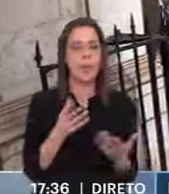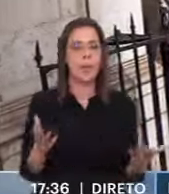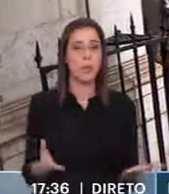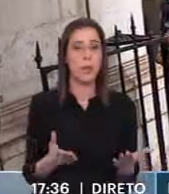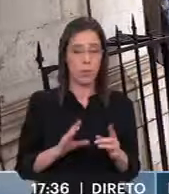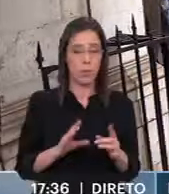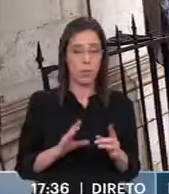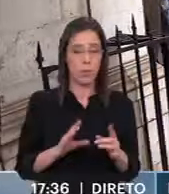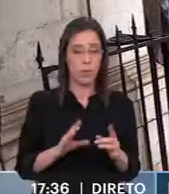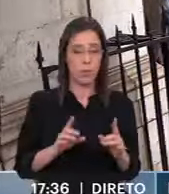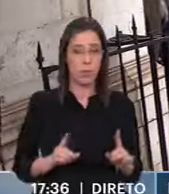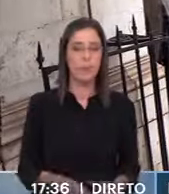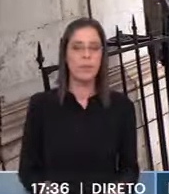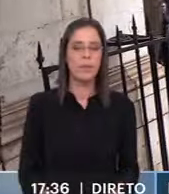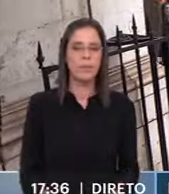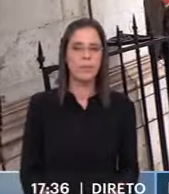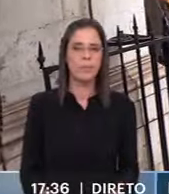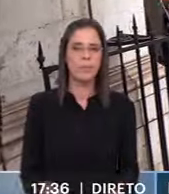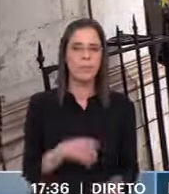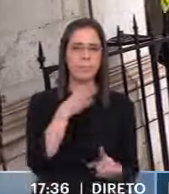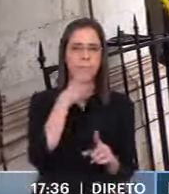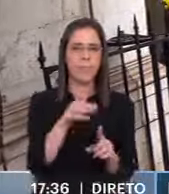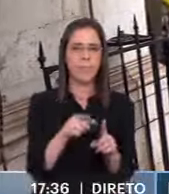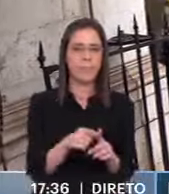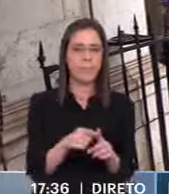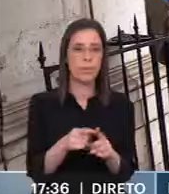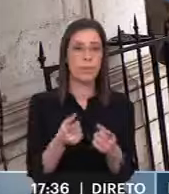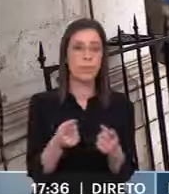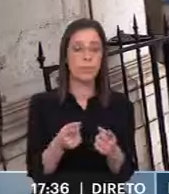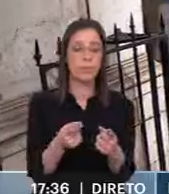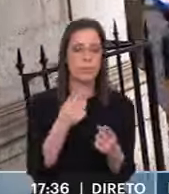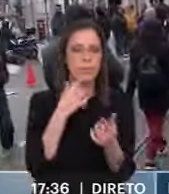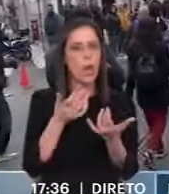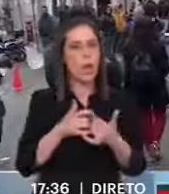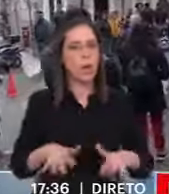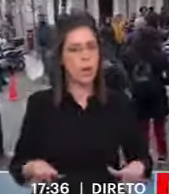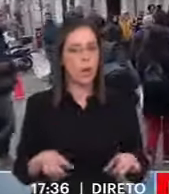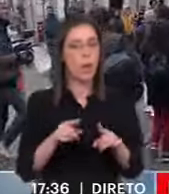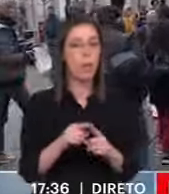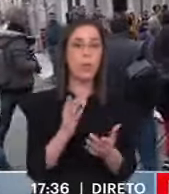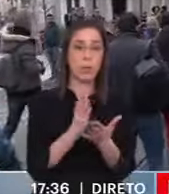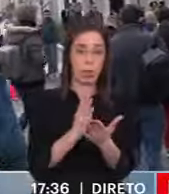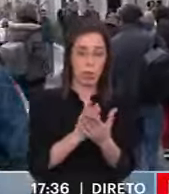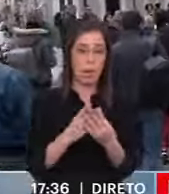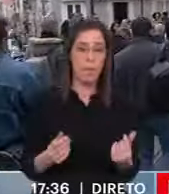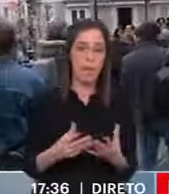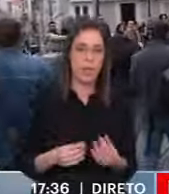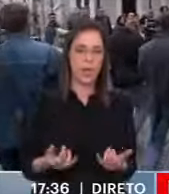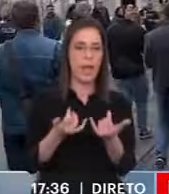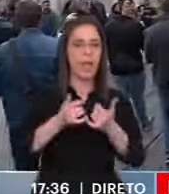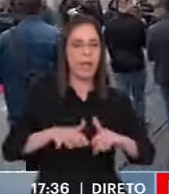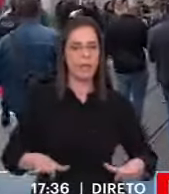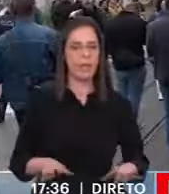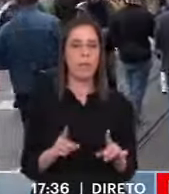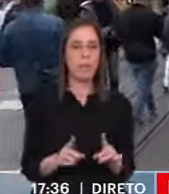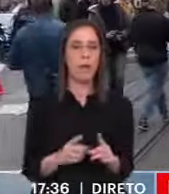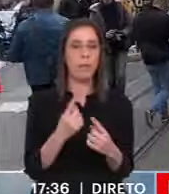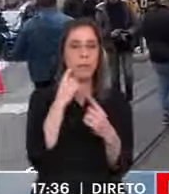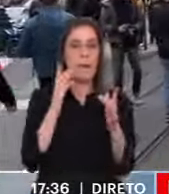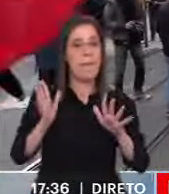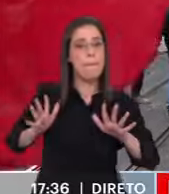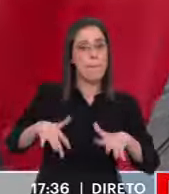mais adequadas. Sim, falava aqui na reparação dos computadores das escolas, do material informático. A